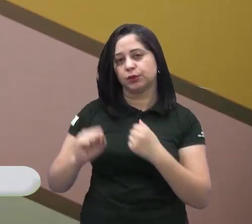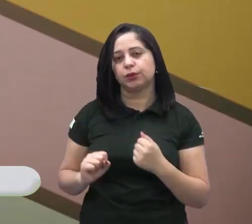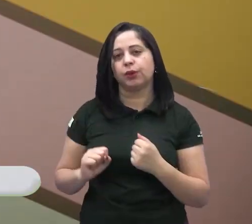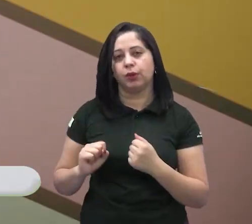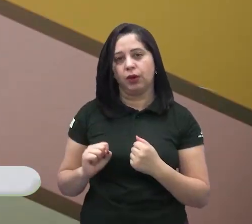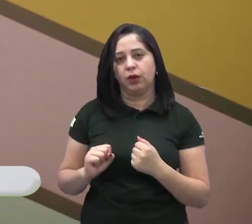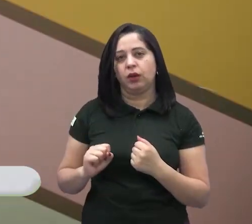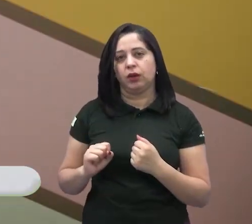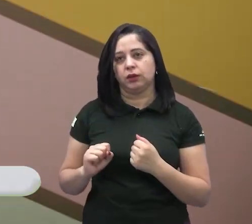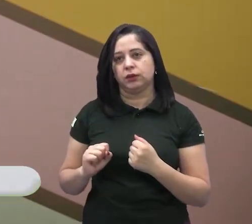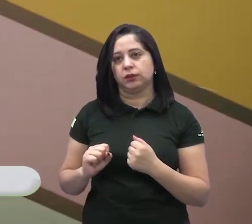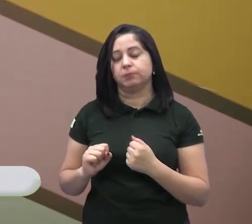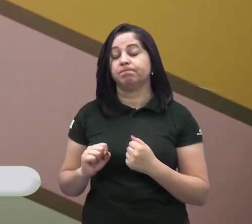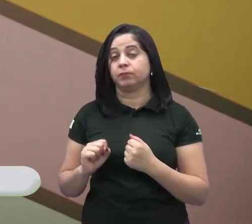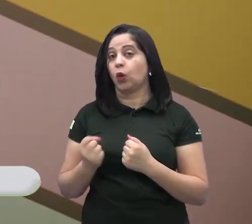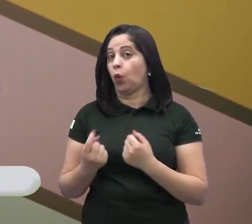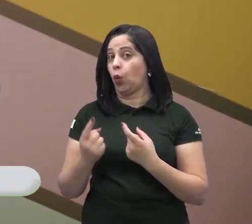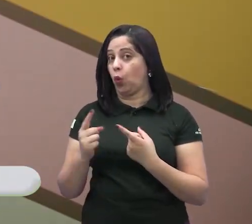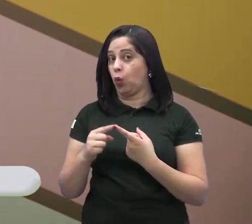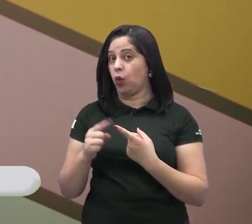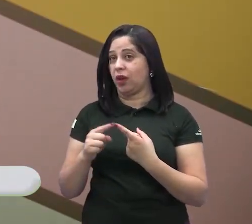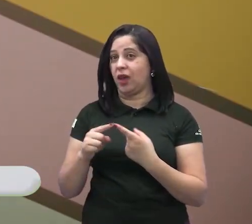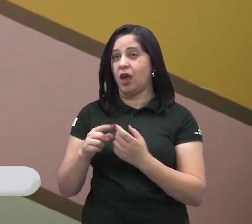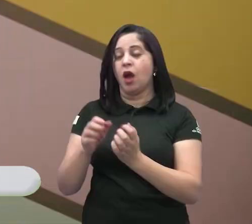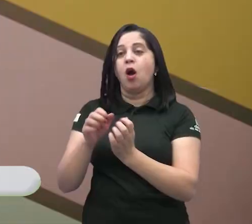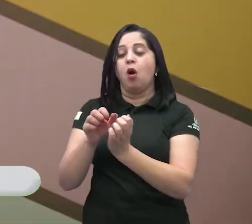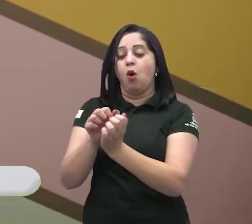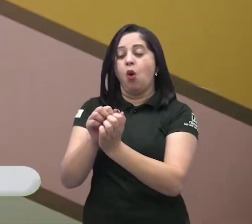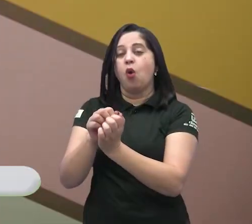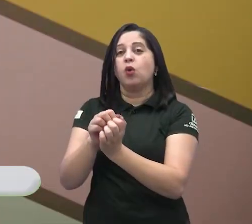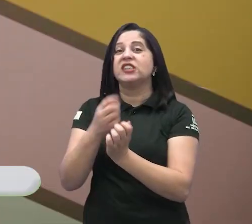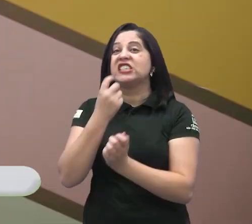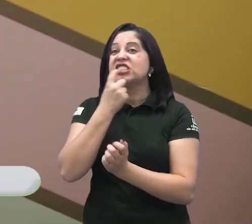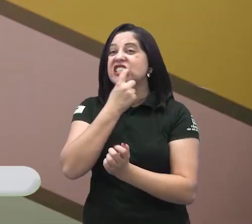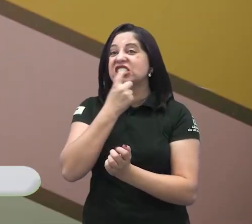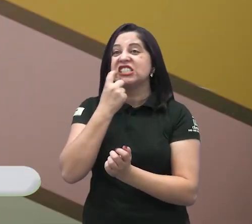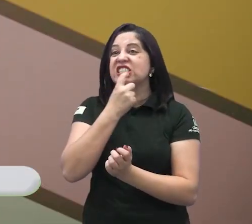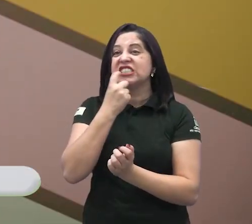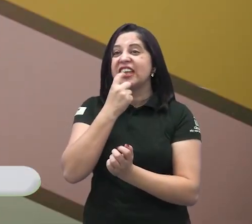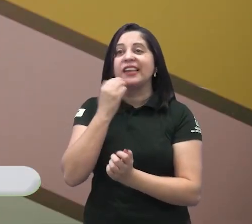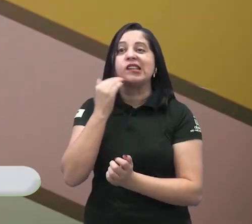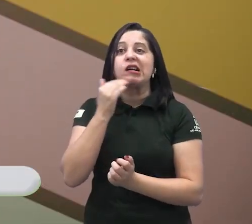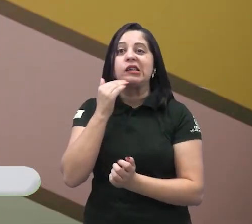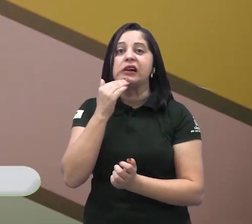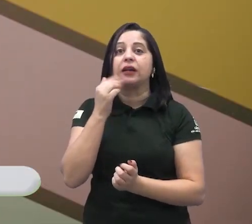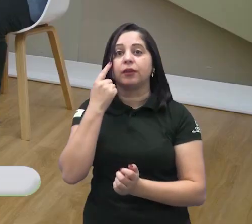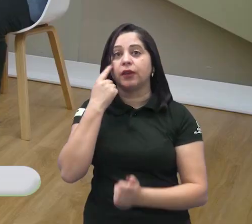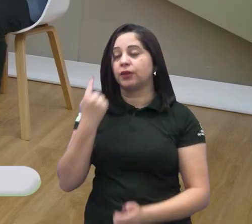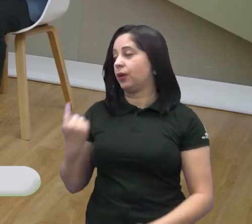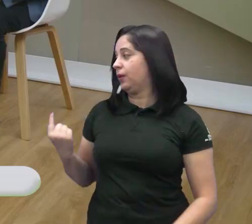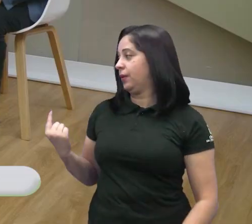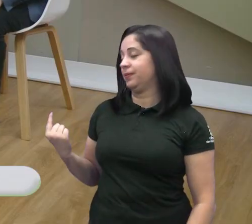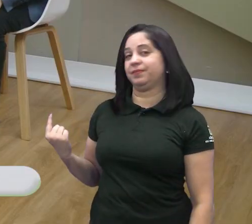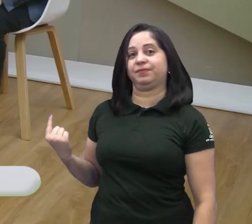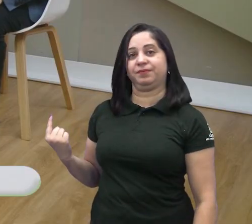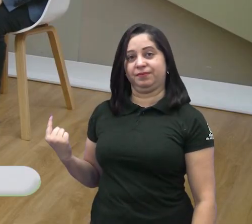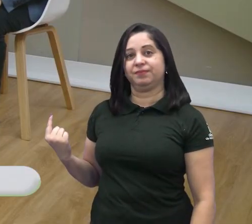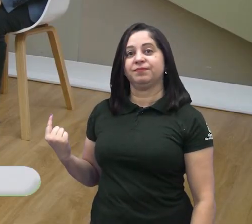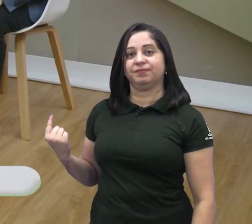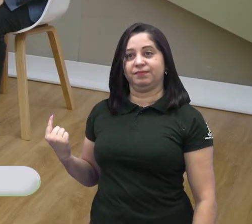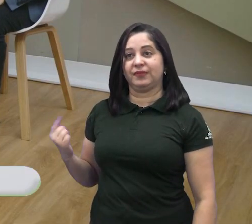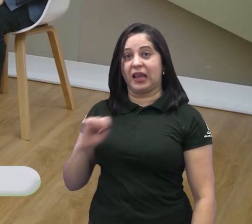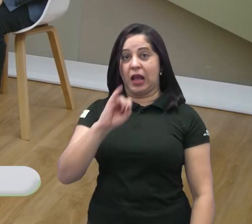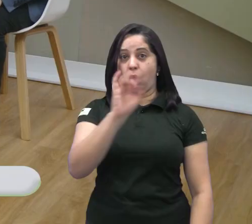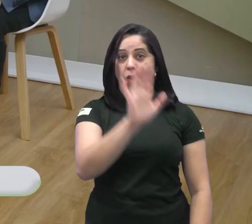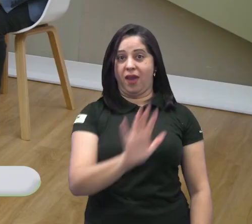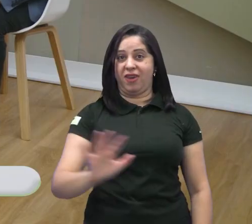muitas consequências, né, Gi? Uma delas, o desgaste dos dentes. Sim, a gente tem até aqui, doutor, de aproveitar que você